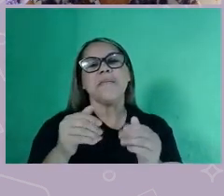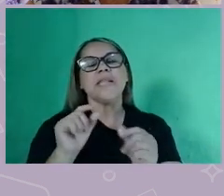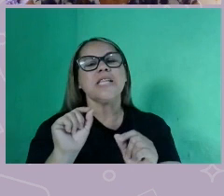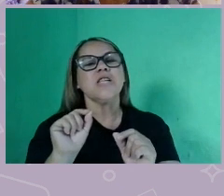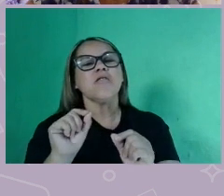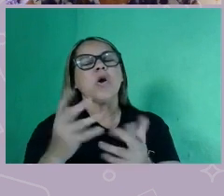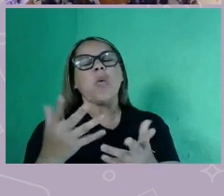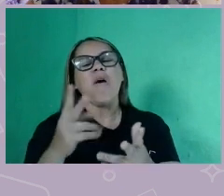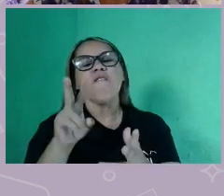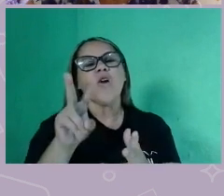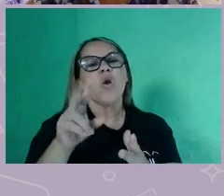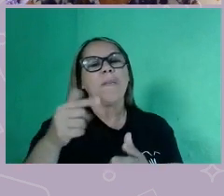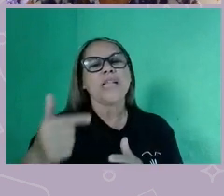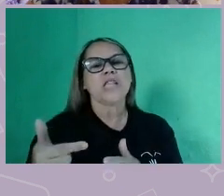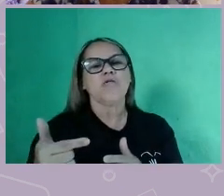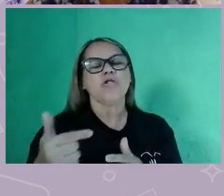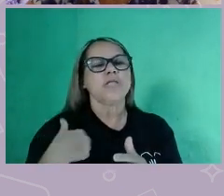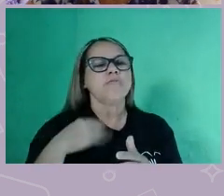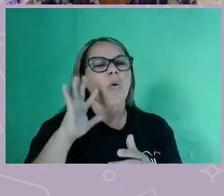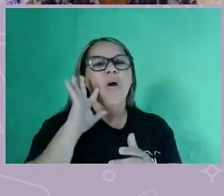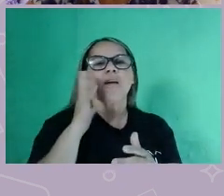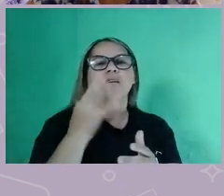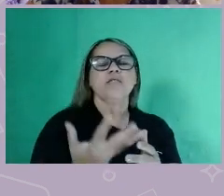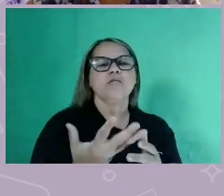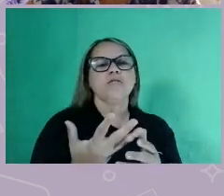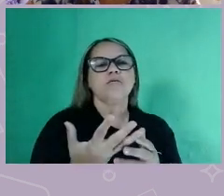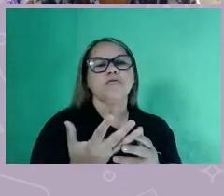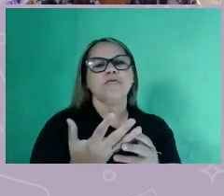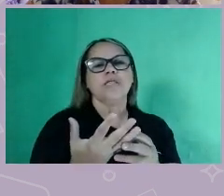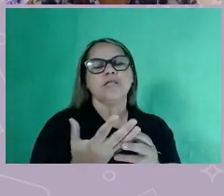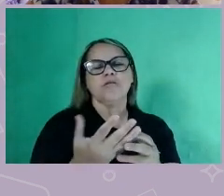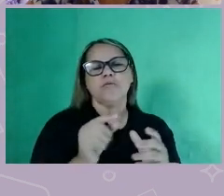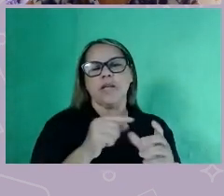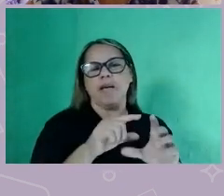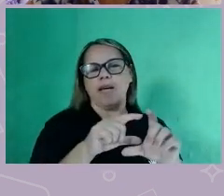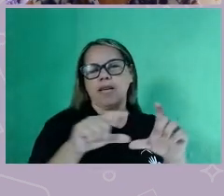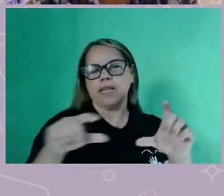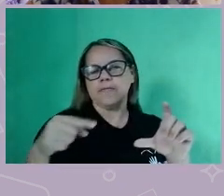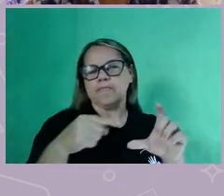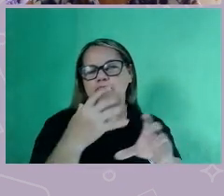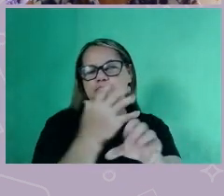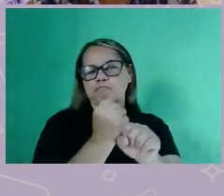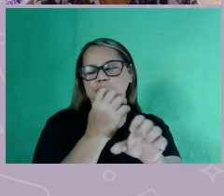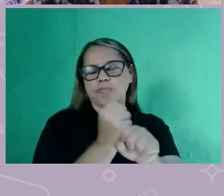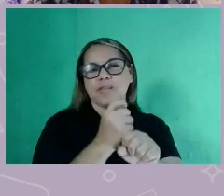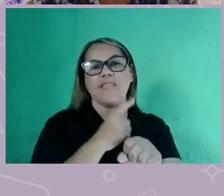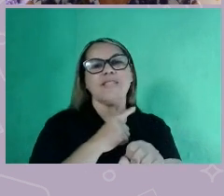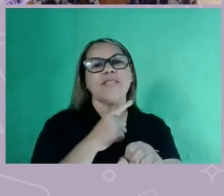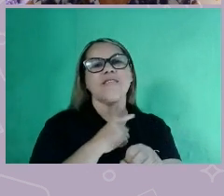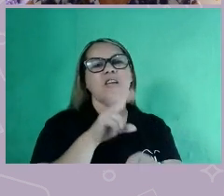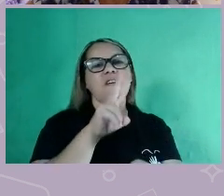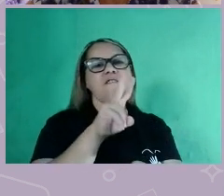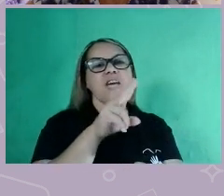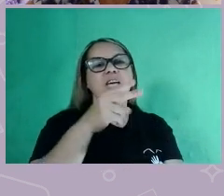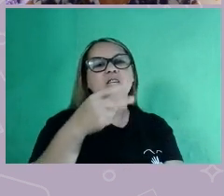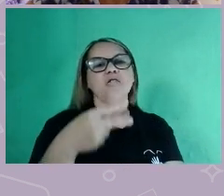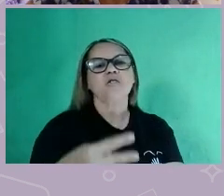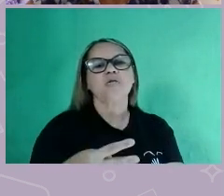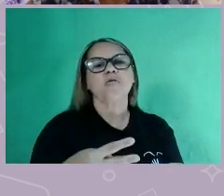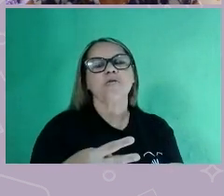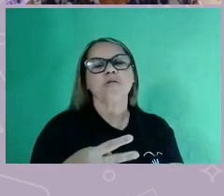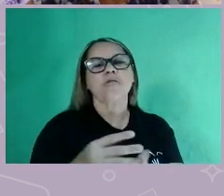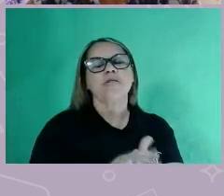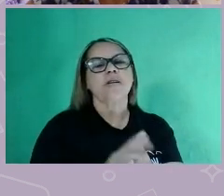2 então resolvendo essa regrinha aqui essas contas eu vou ter que V2 o volume 2